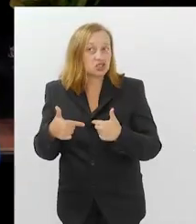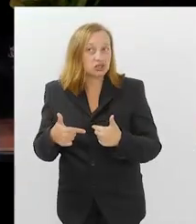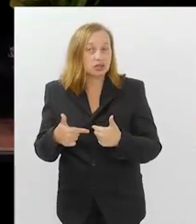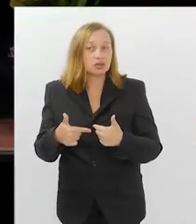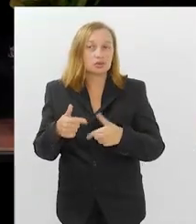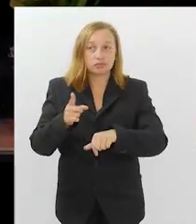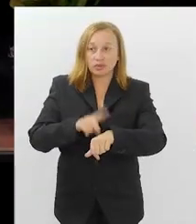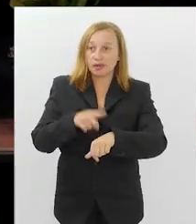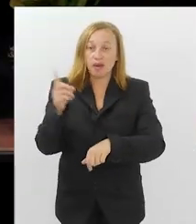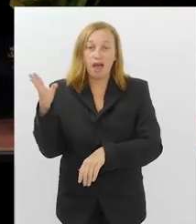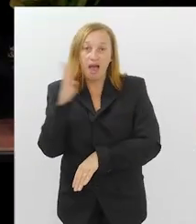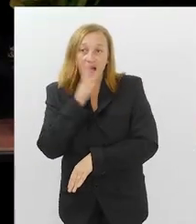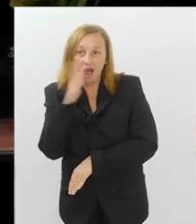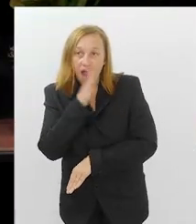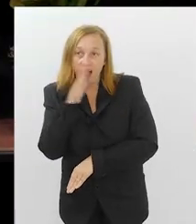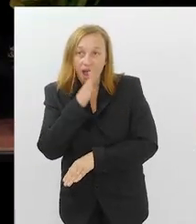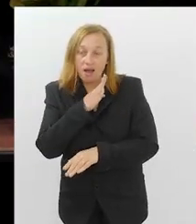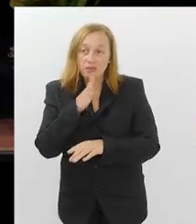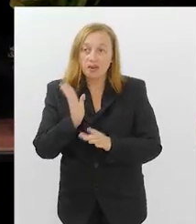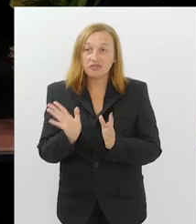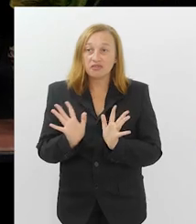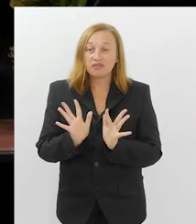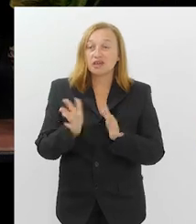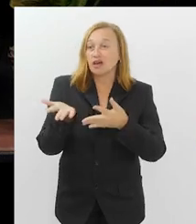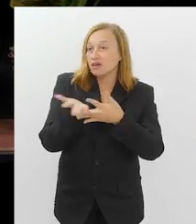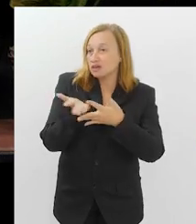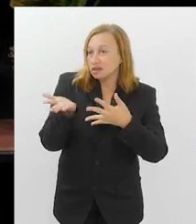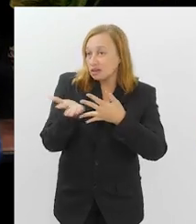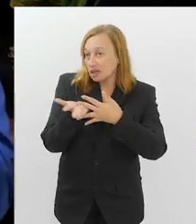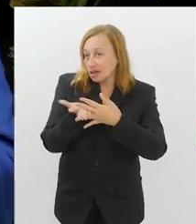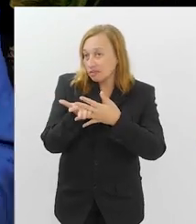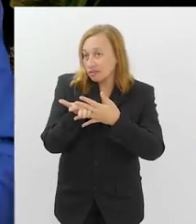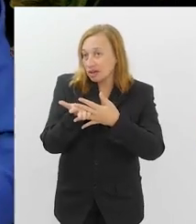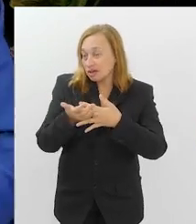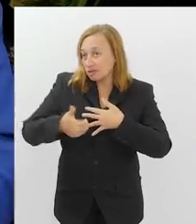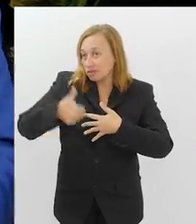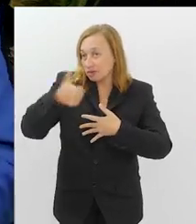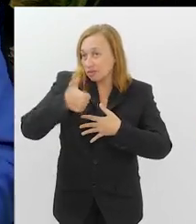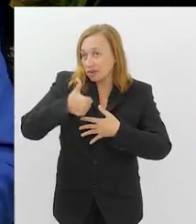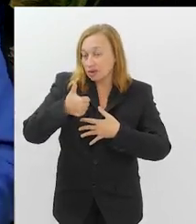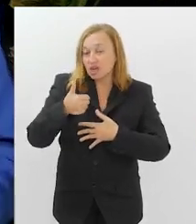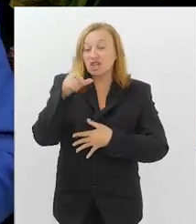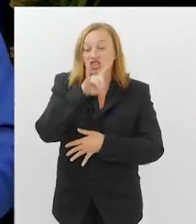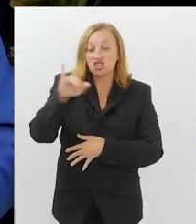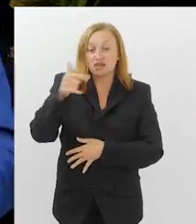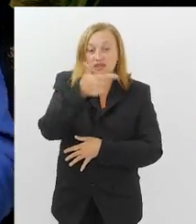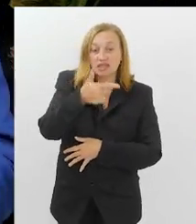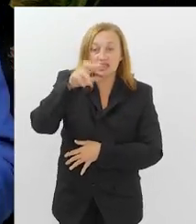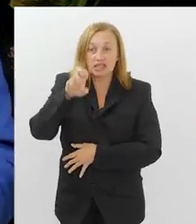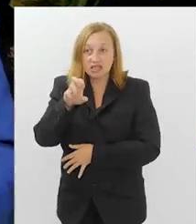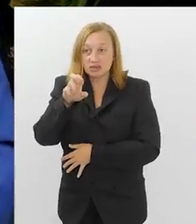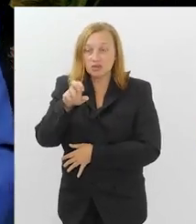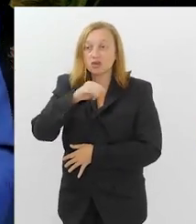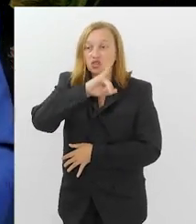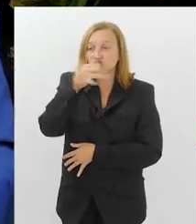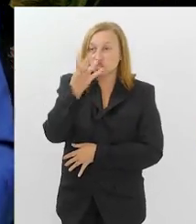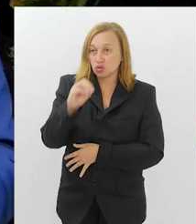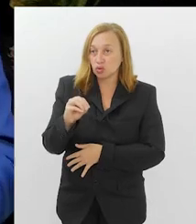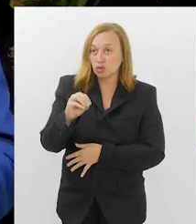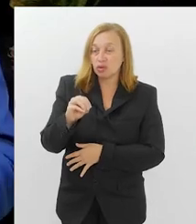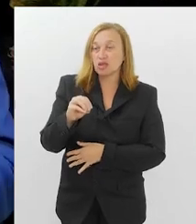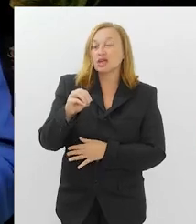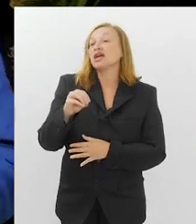precisa enfrentar. Passou rápido, fechamos o primeiro bloco. Estamos tratando aqui do dia 25 de julho, que é o